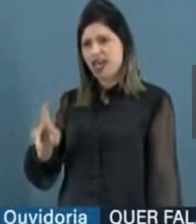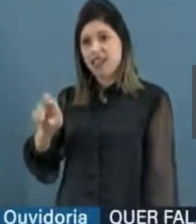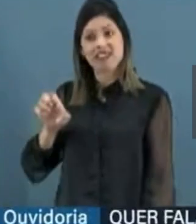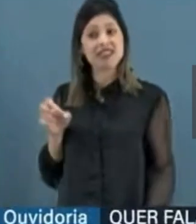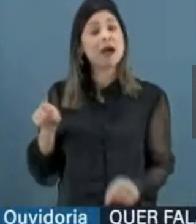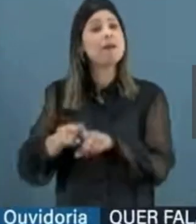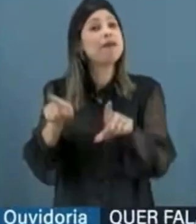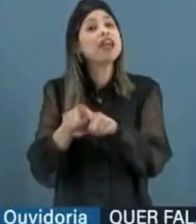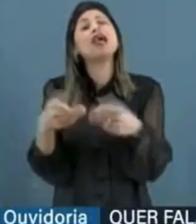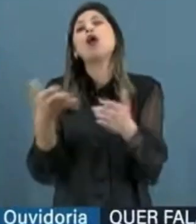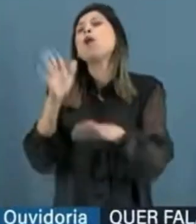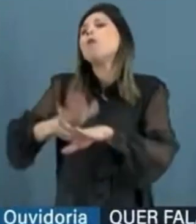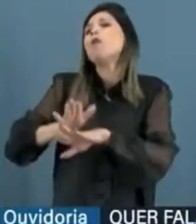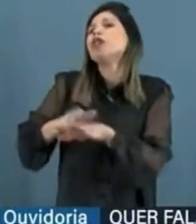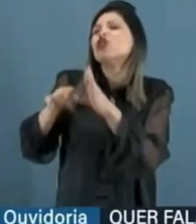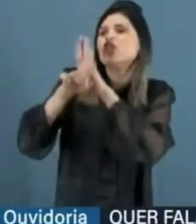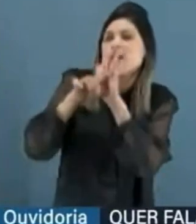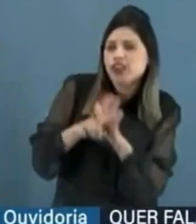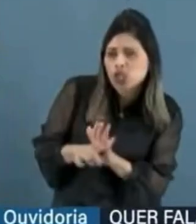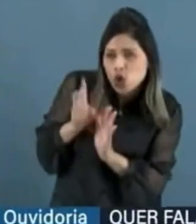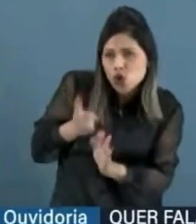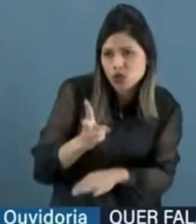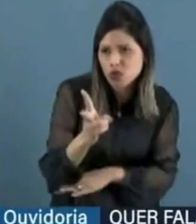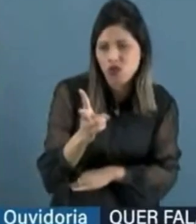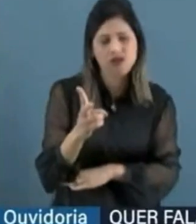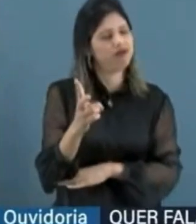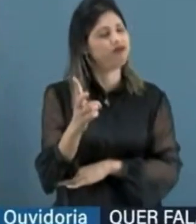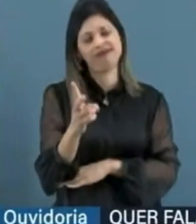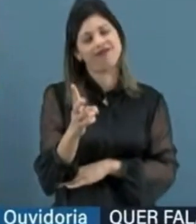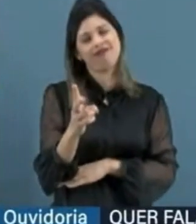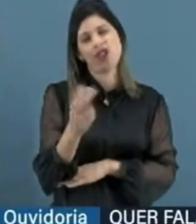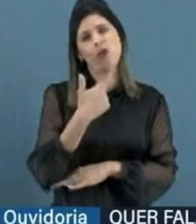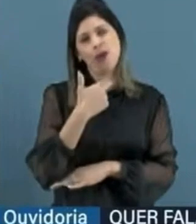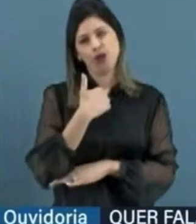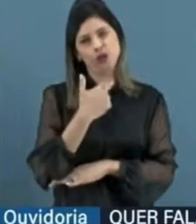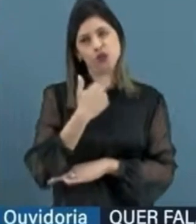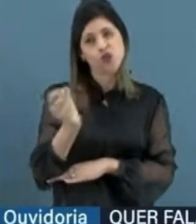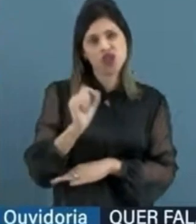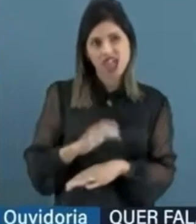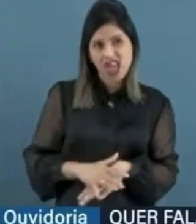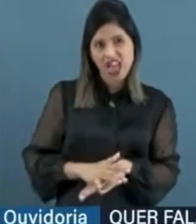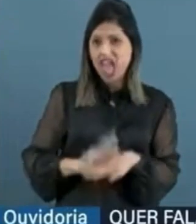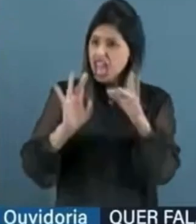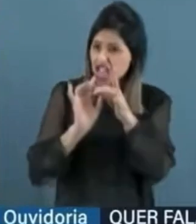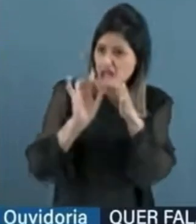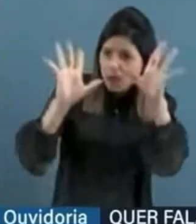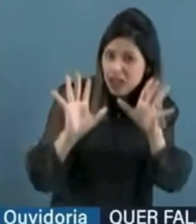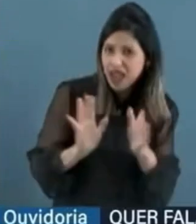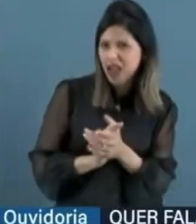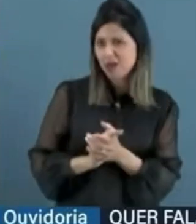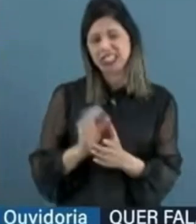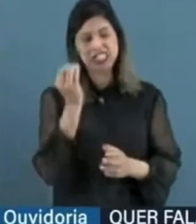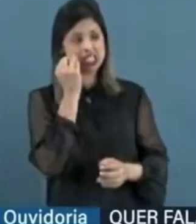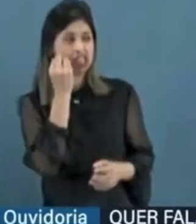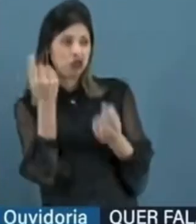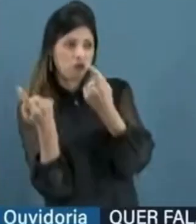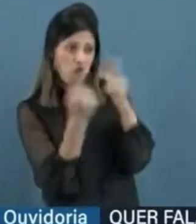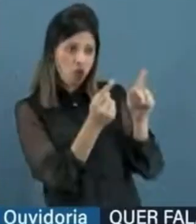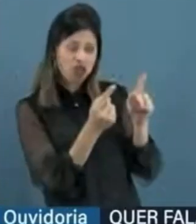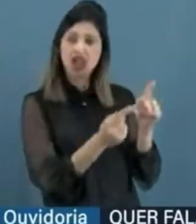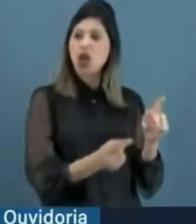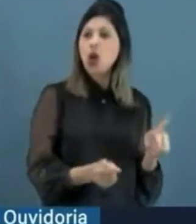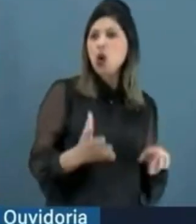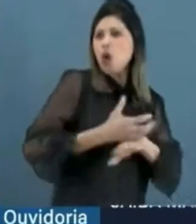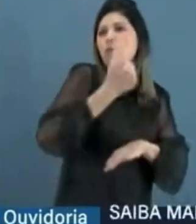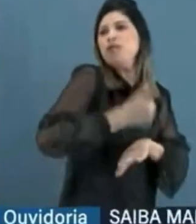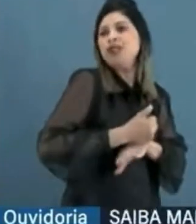investigações se seguem, nós não podemos, neste momento, dar anistia para golpista. Eu penso que